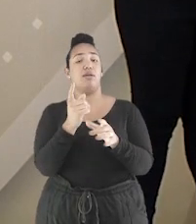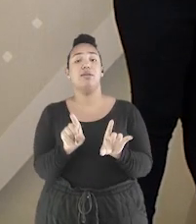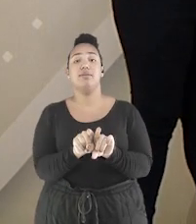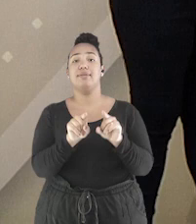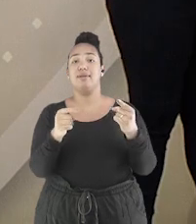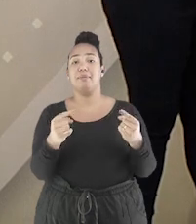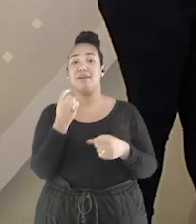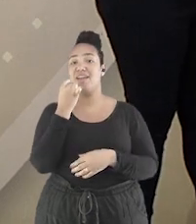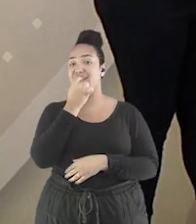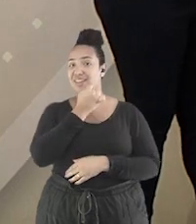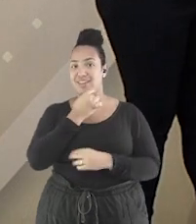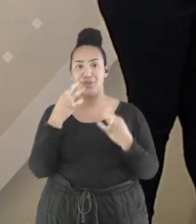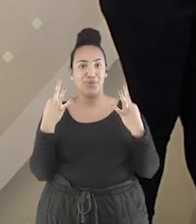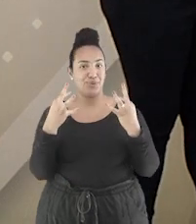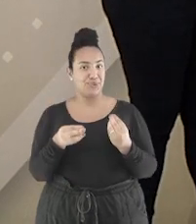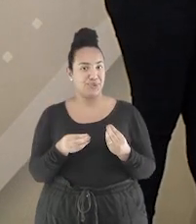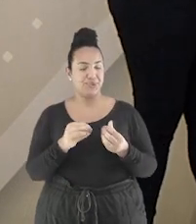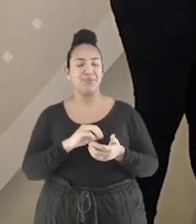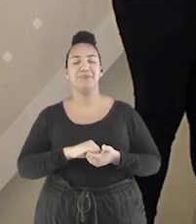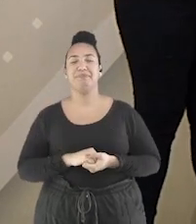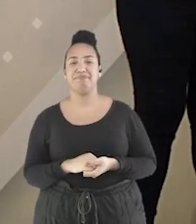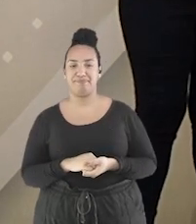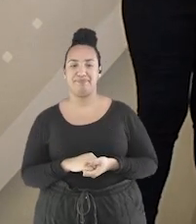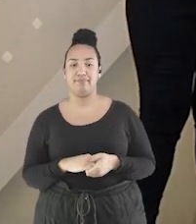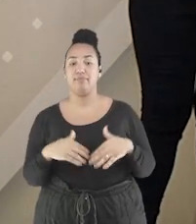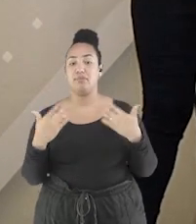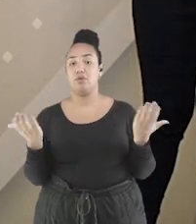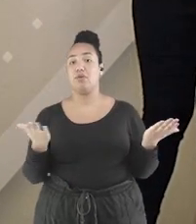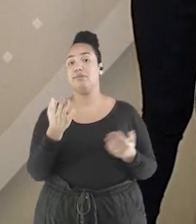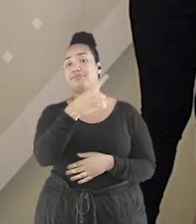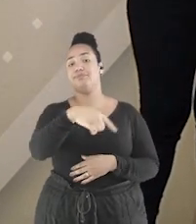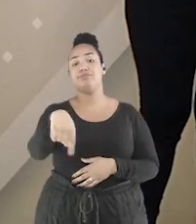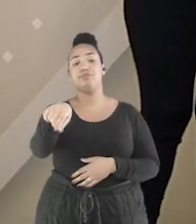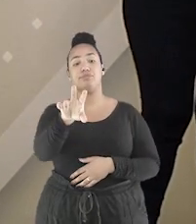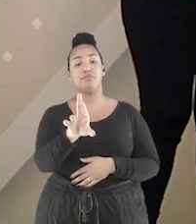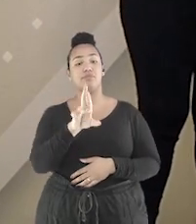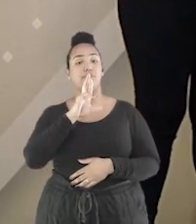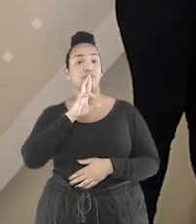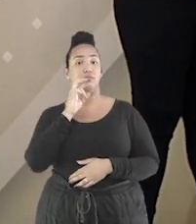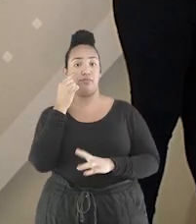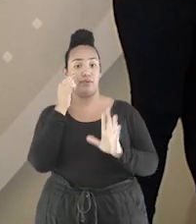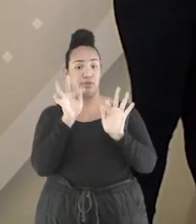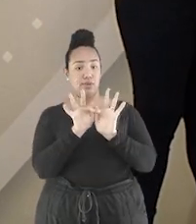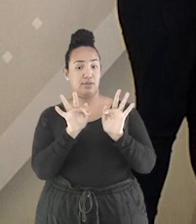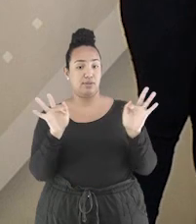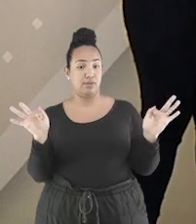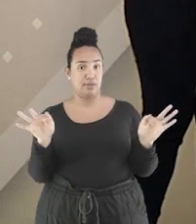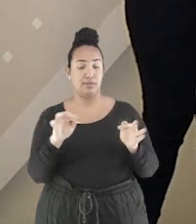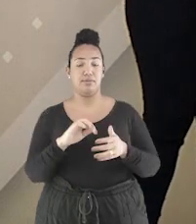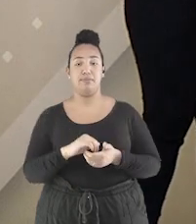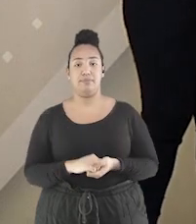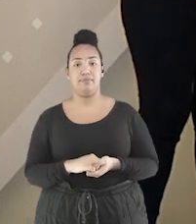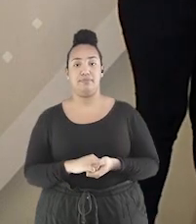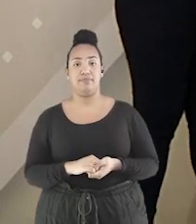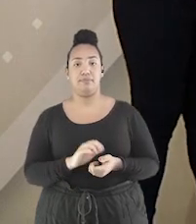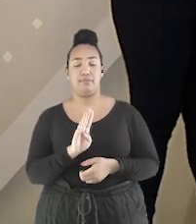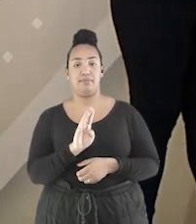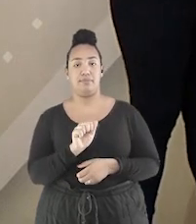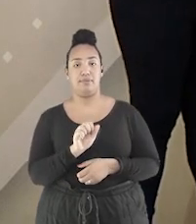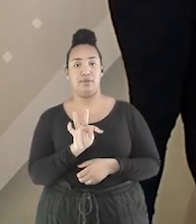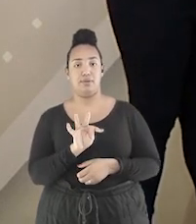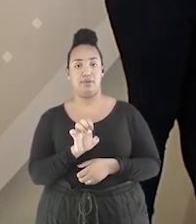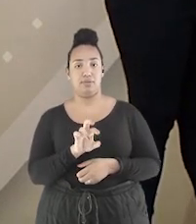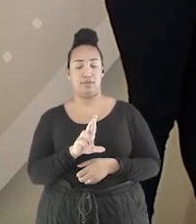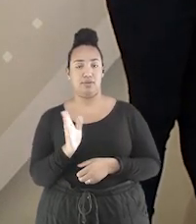situação. Até os dentes dela estão armados. Agora, me digam, o que significa a